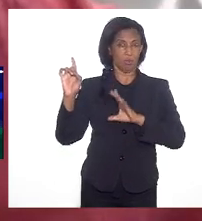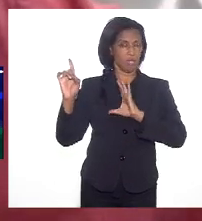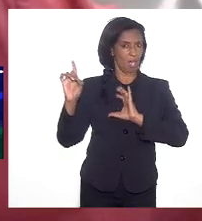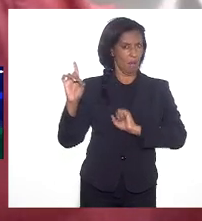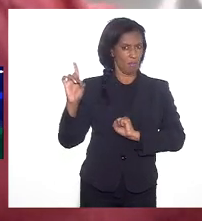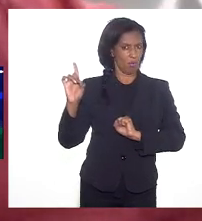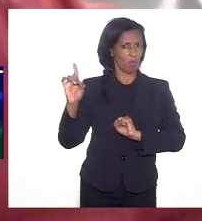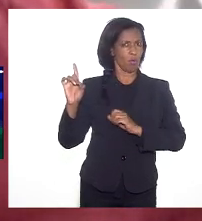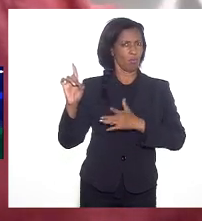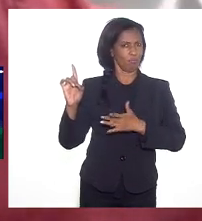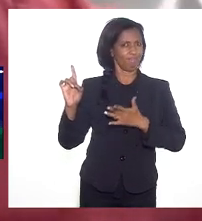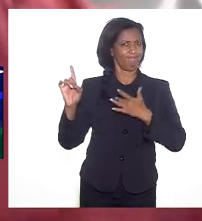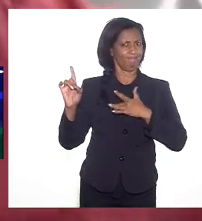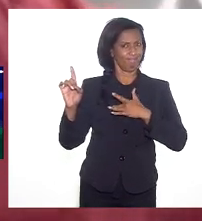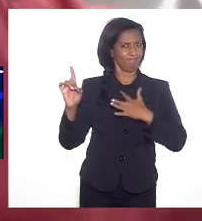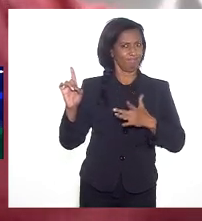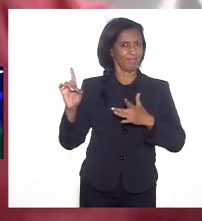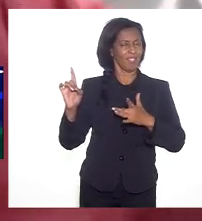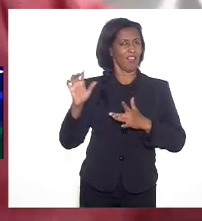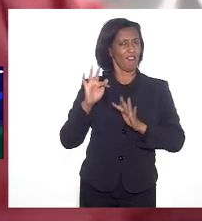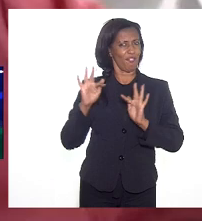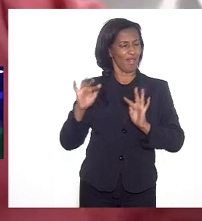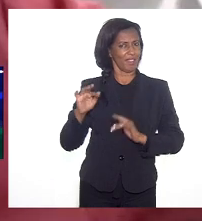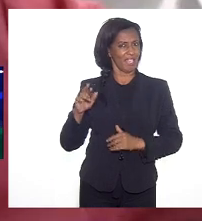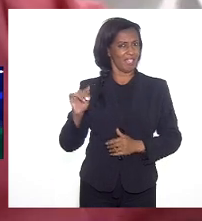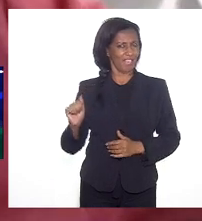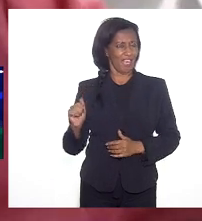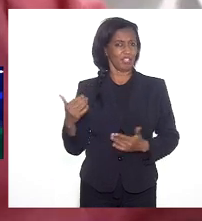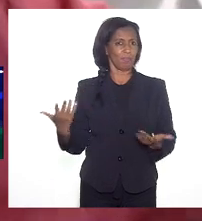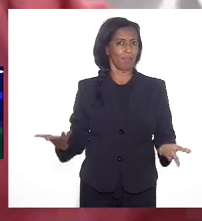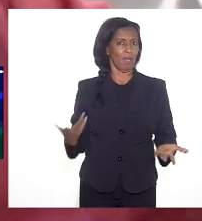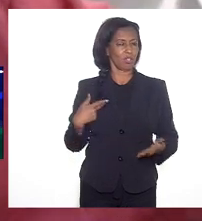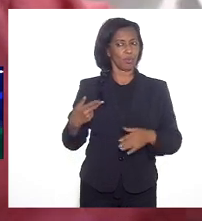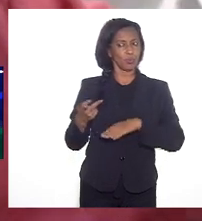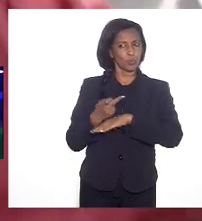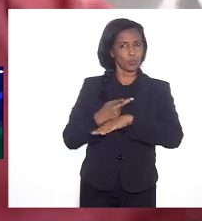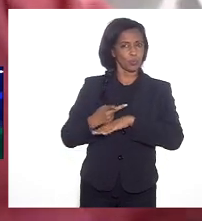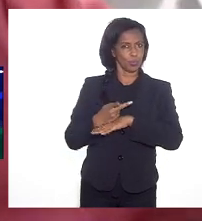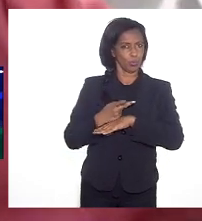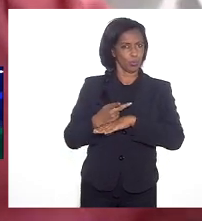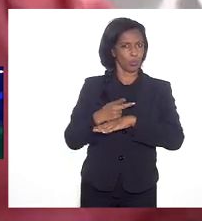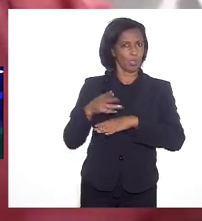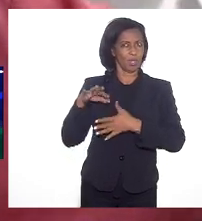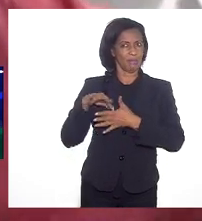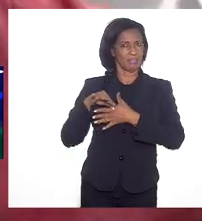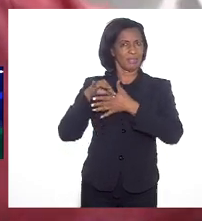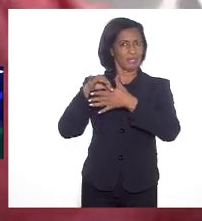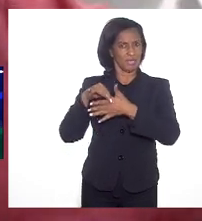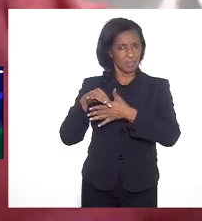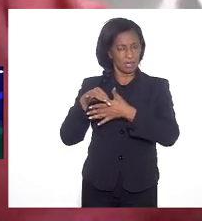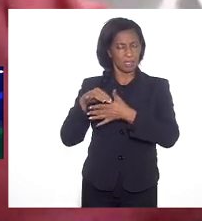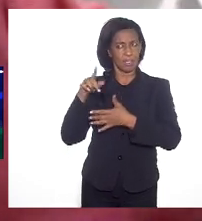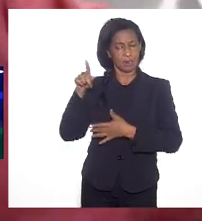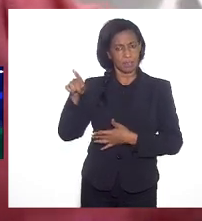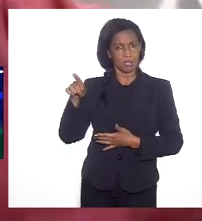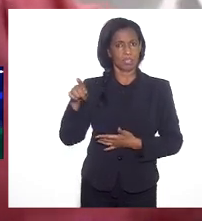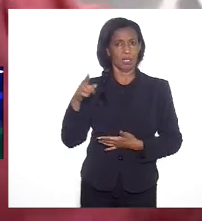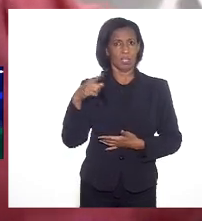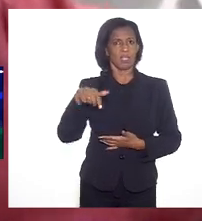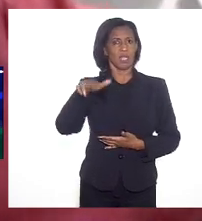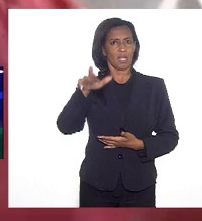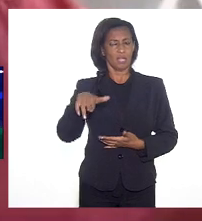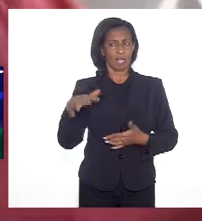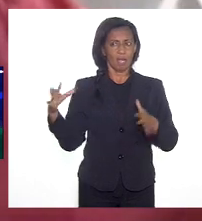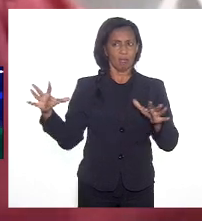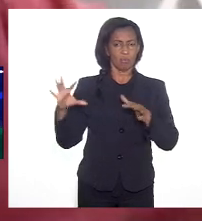Deus é solidariedade Deus é fraternidade logo buscar essas lideranças identificar essas lideranças que estão